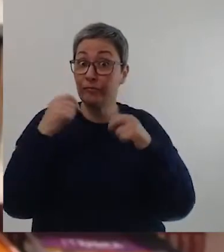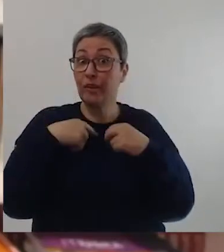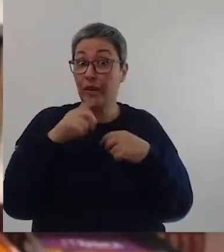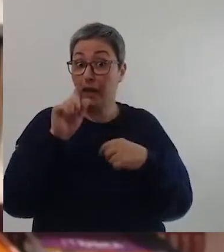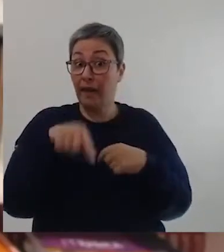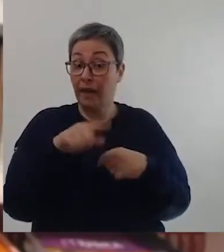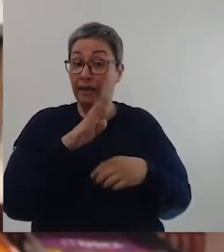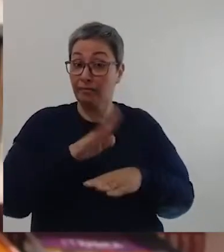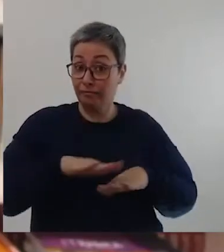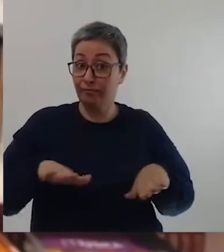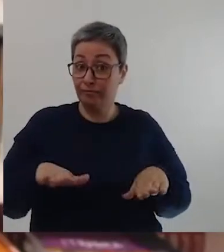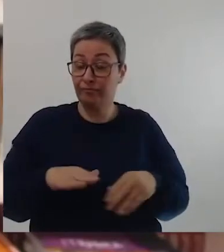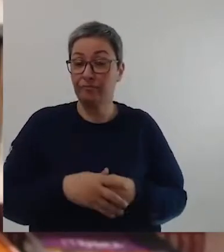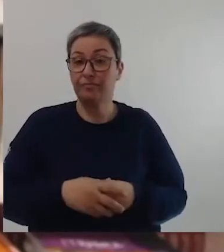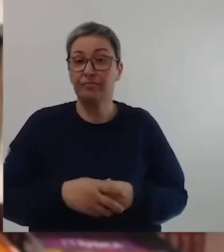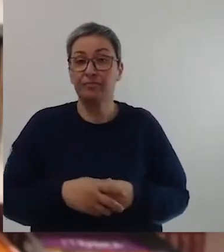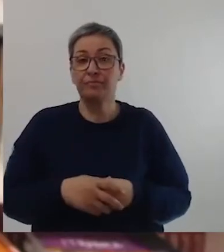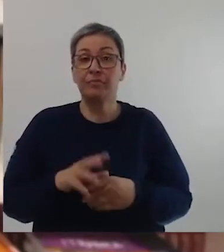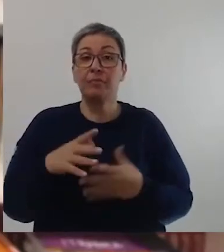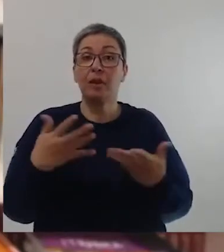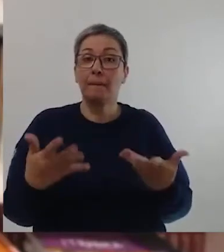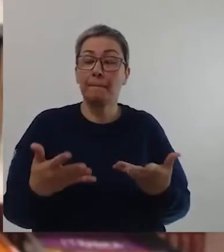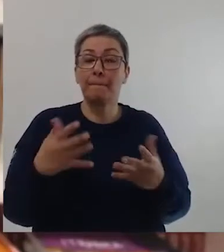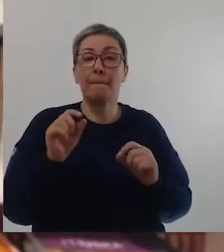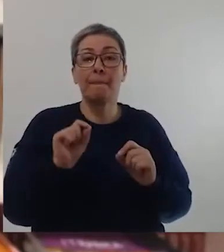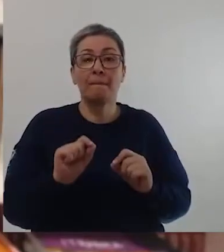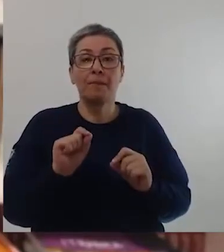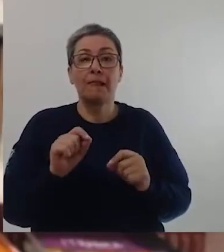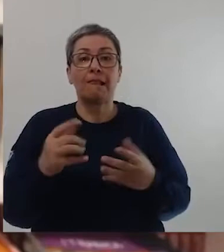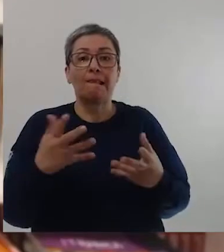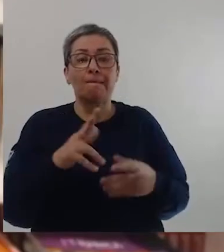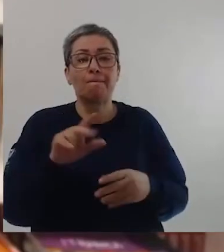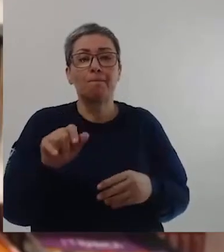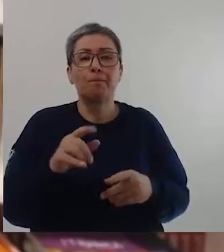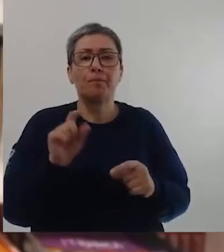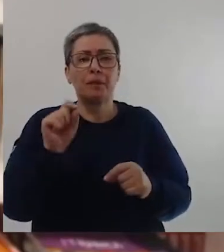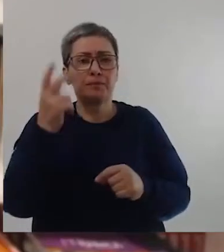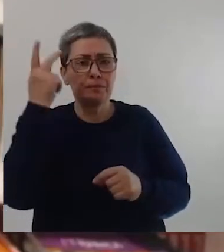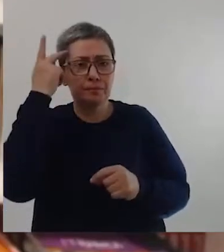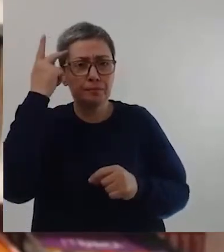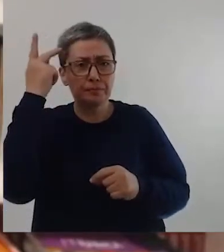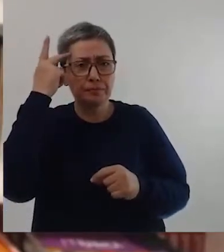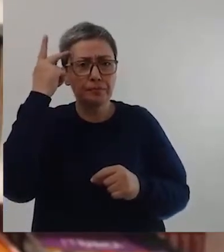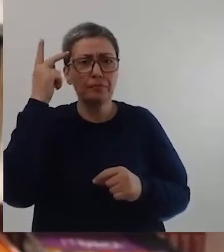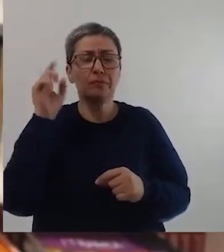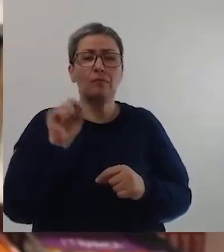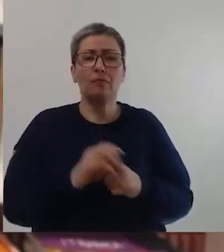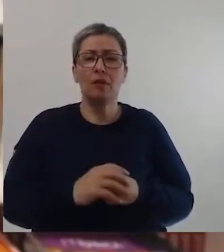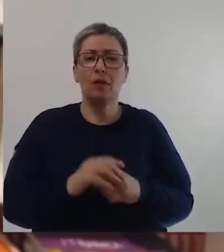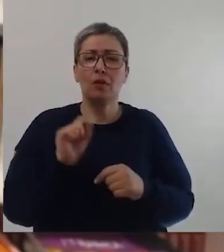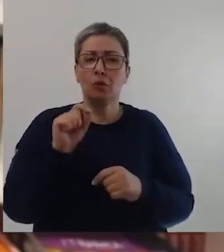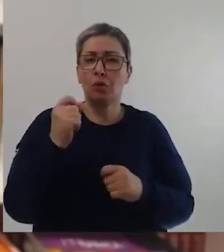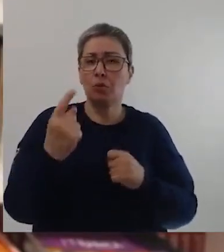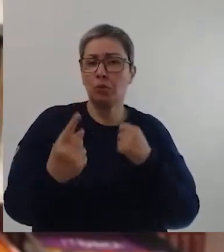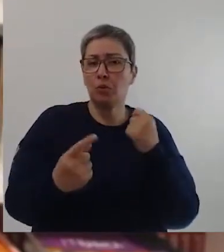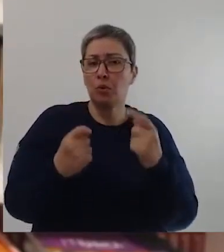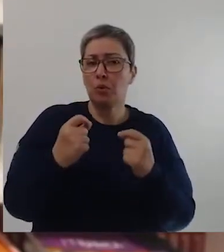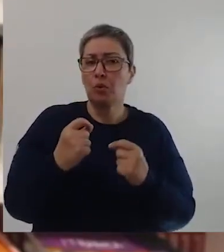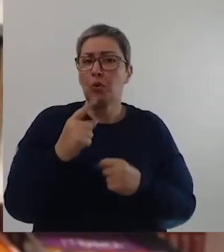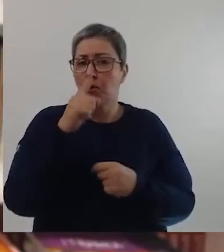vergonha é a criança né bom então vamos lá em São Paulo